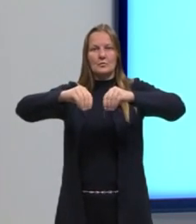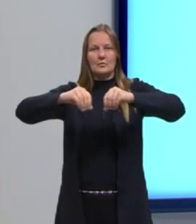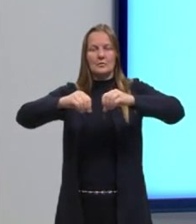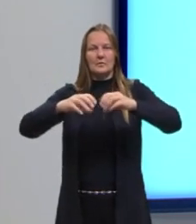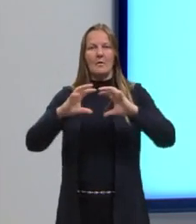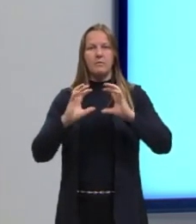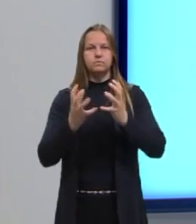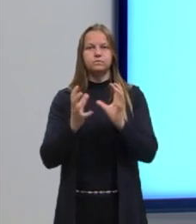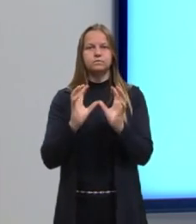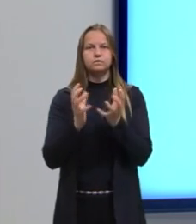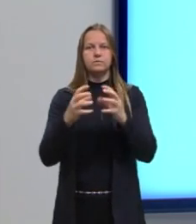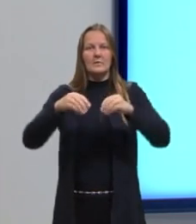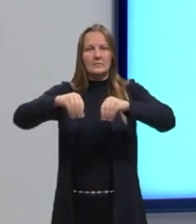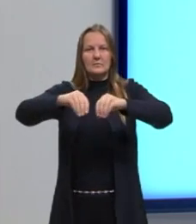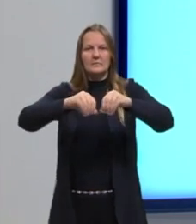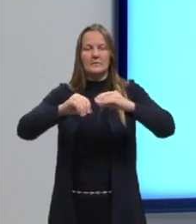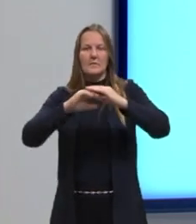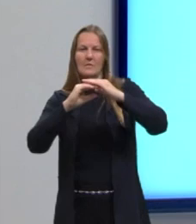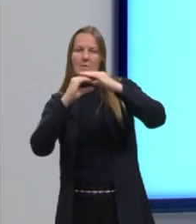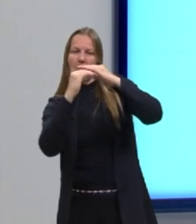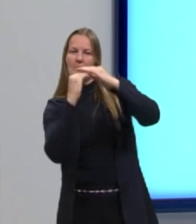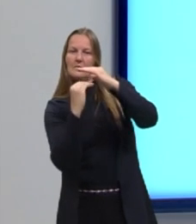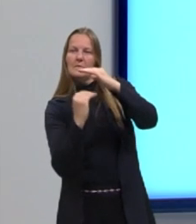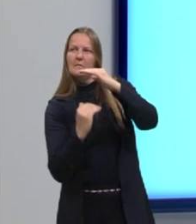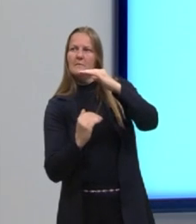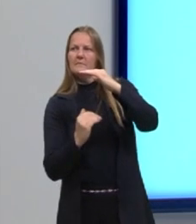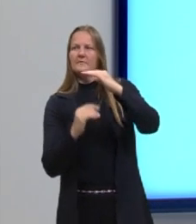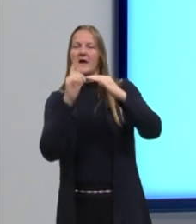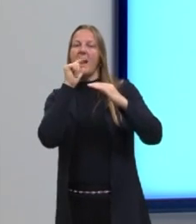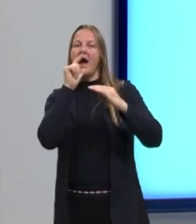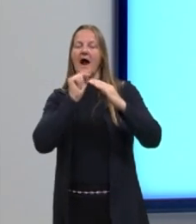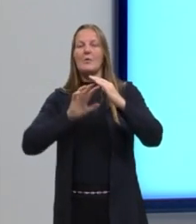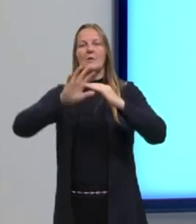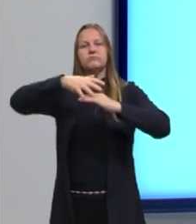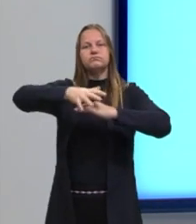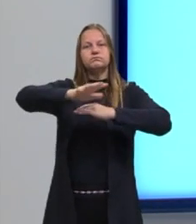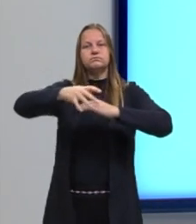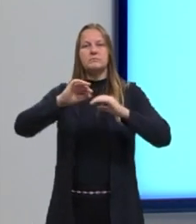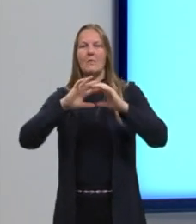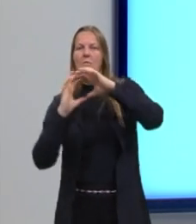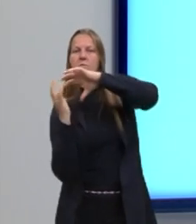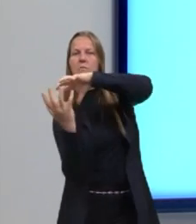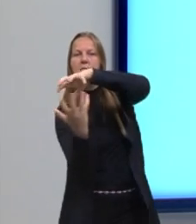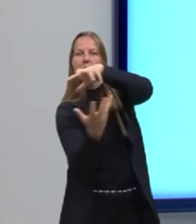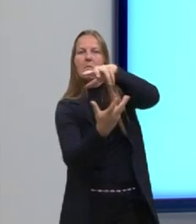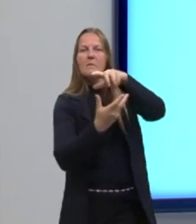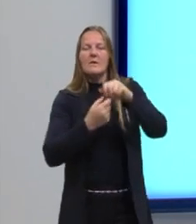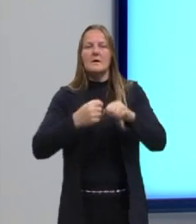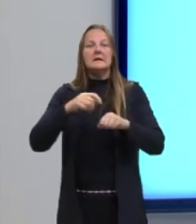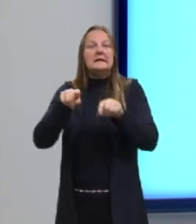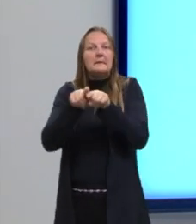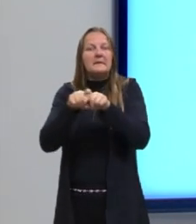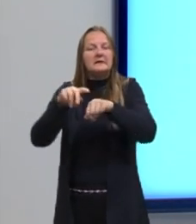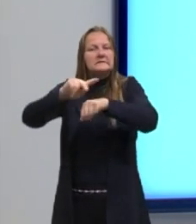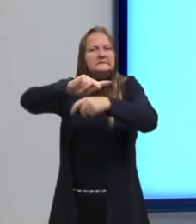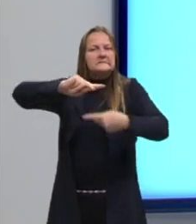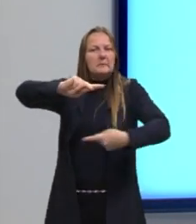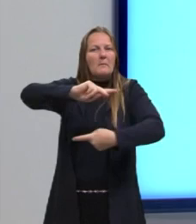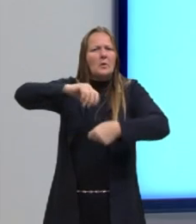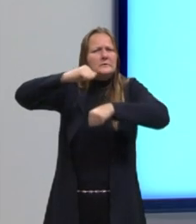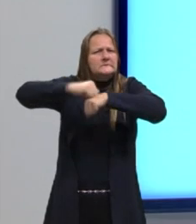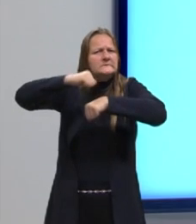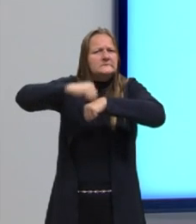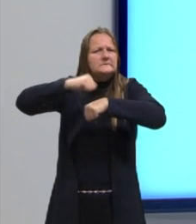o solo a litosfera que a parte da água a criosfera que a parte congelada da terra e